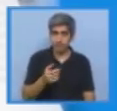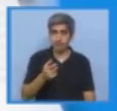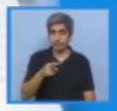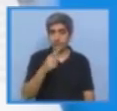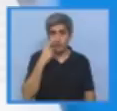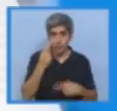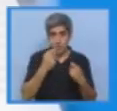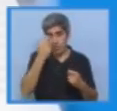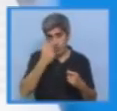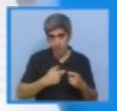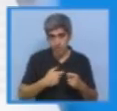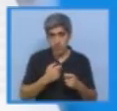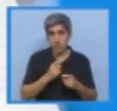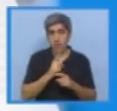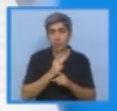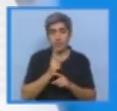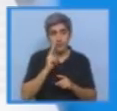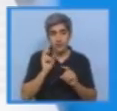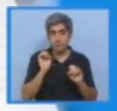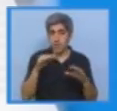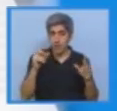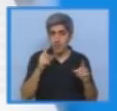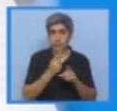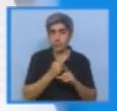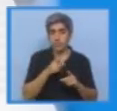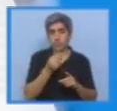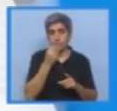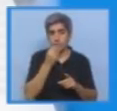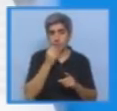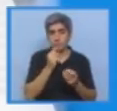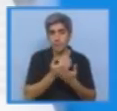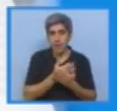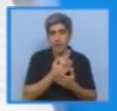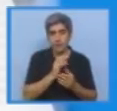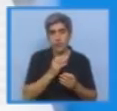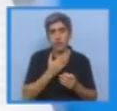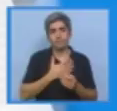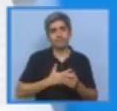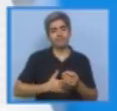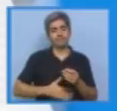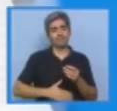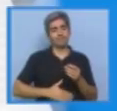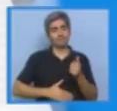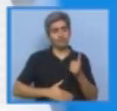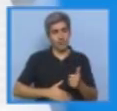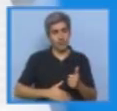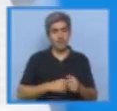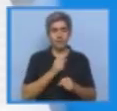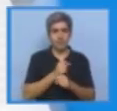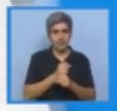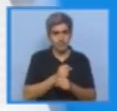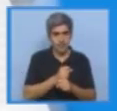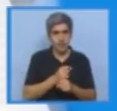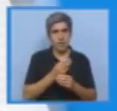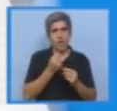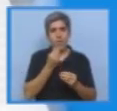vós procurais-me não porque vistes milagres, mas porque comestes dos pães e ficastes saciados. Trabalhai não